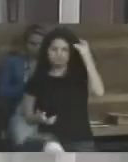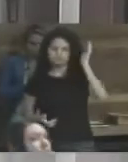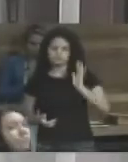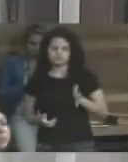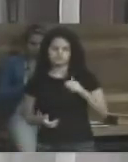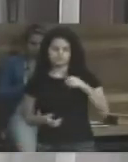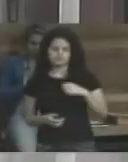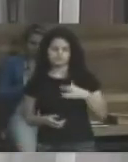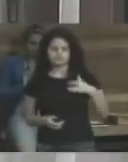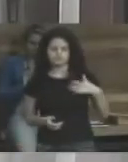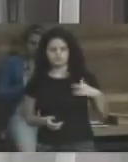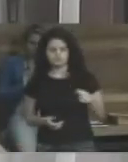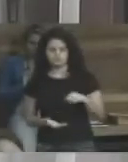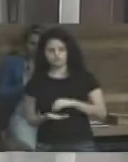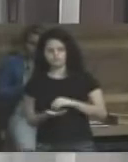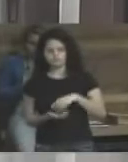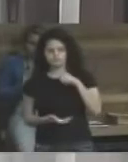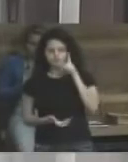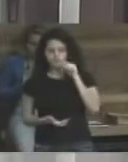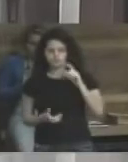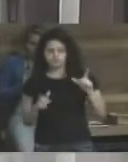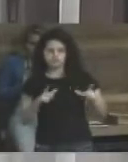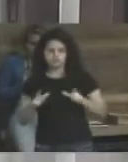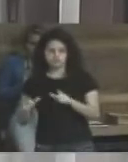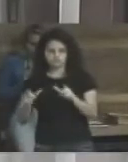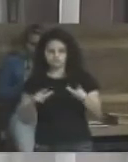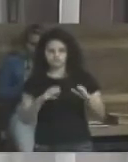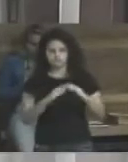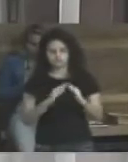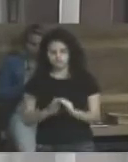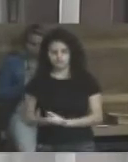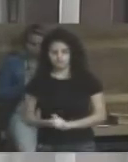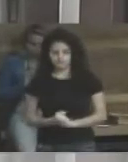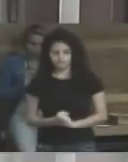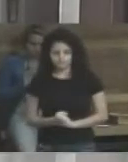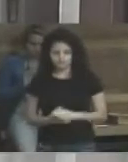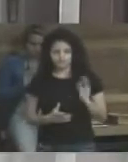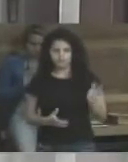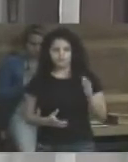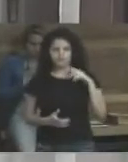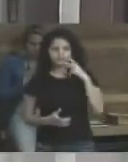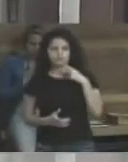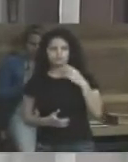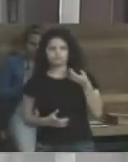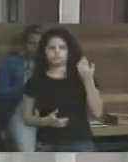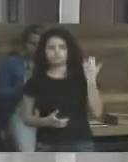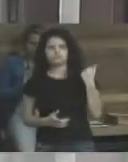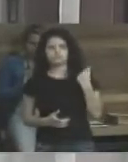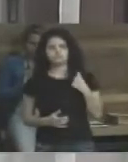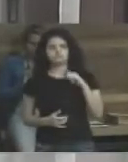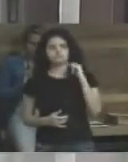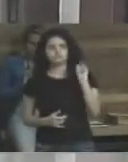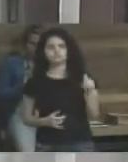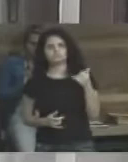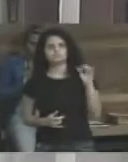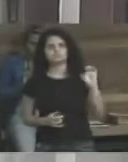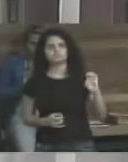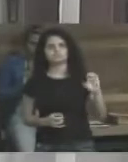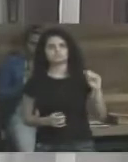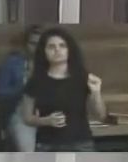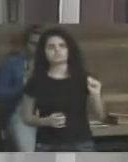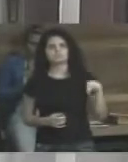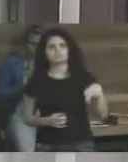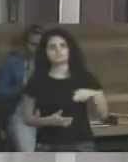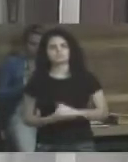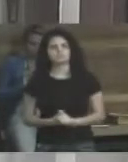suas residências. Outra indicação, e falando hoje mais cedo com o vereador Jean, me parece que já tem até uma solução